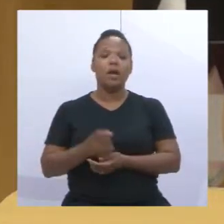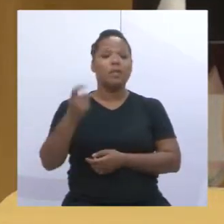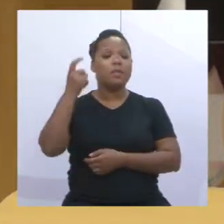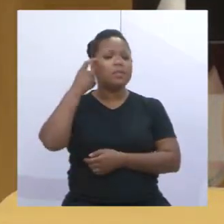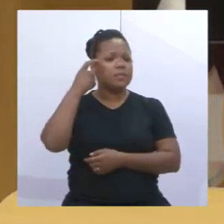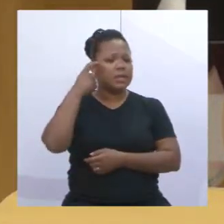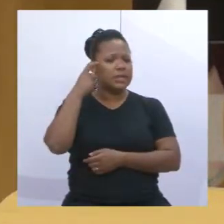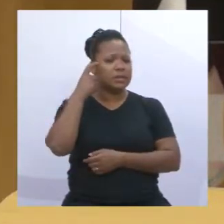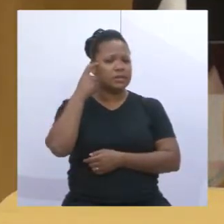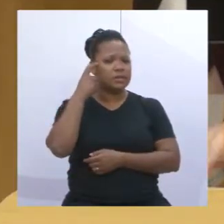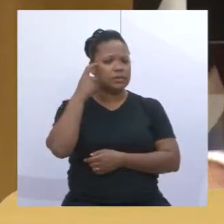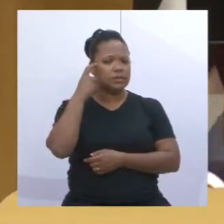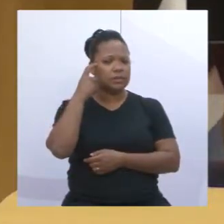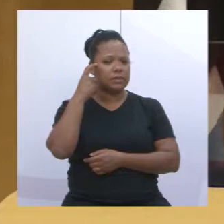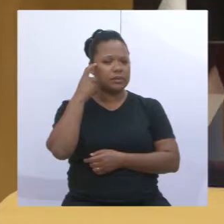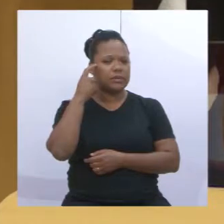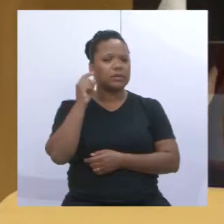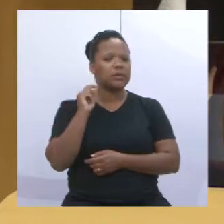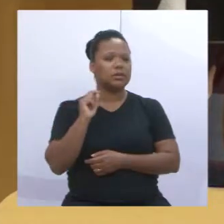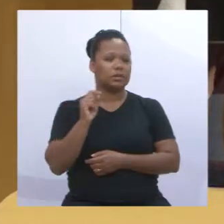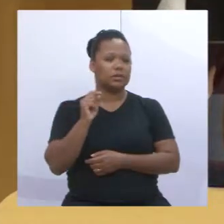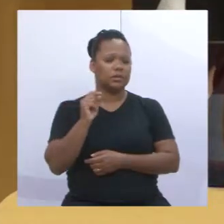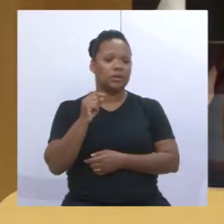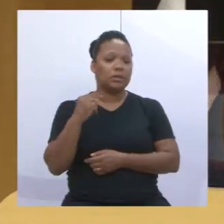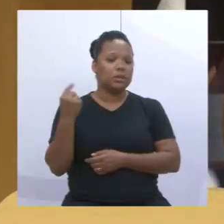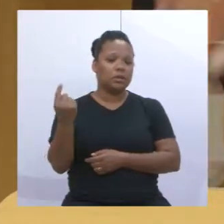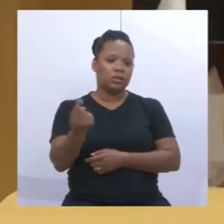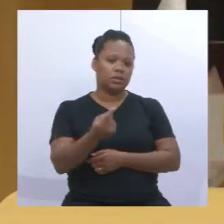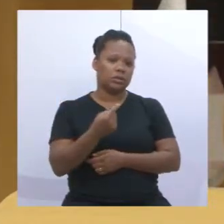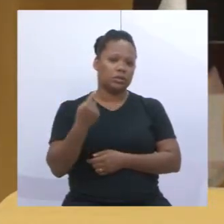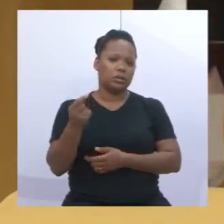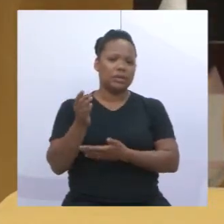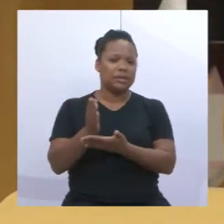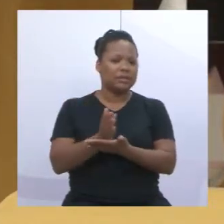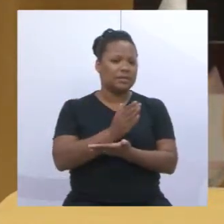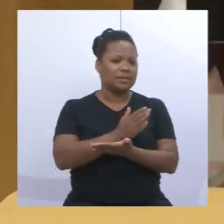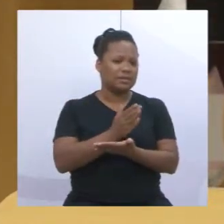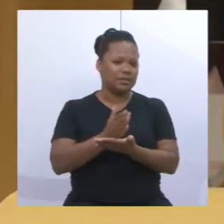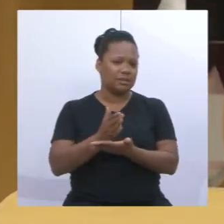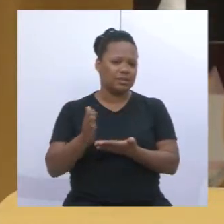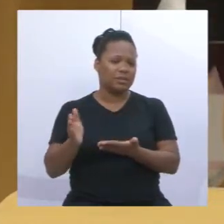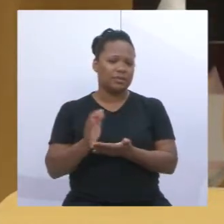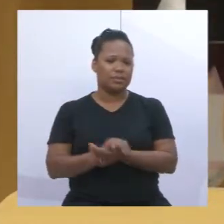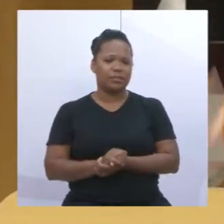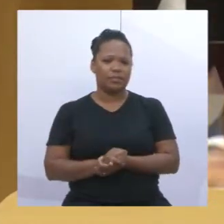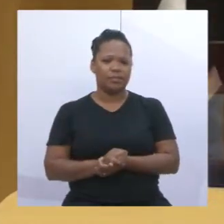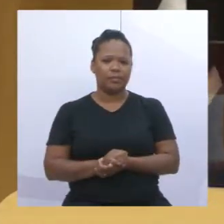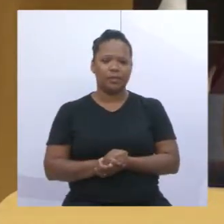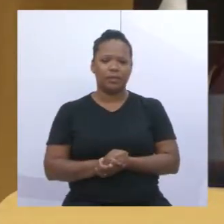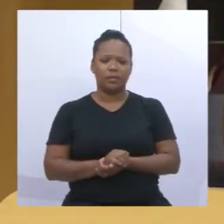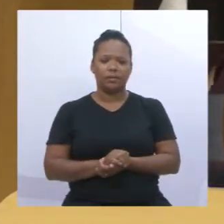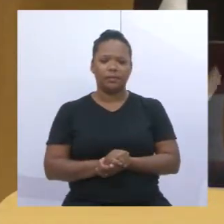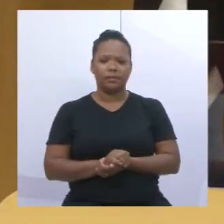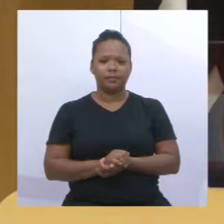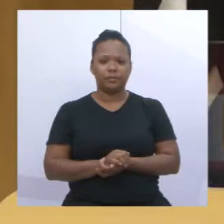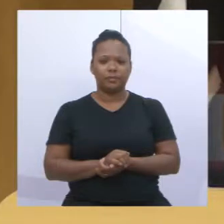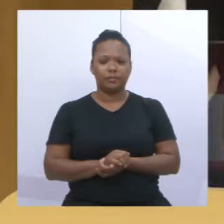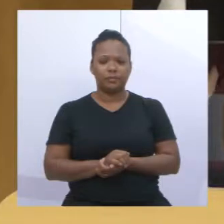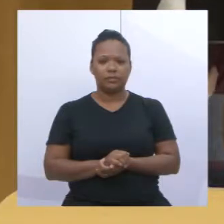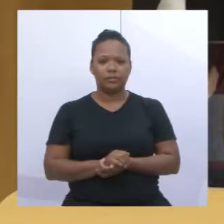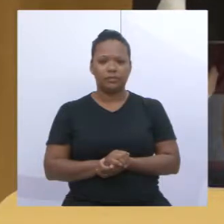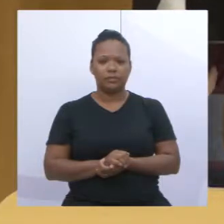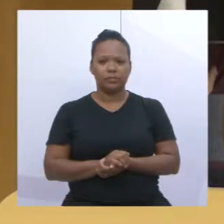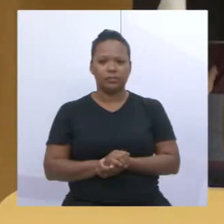também que, na verdade, nós precisamos separar e colocar cada questão aqui no seu devido lugar. É